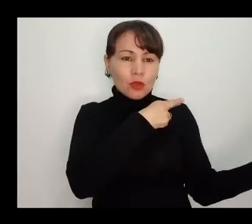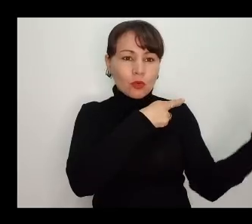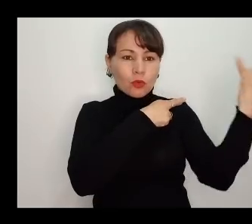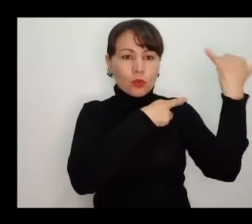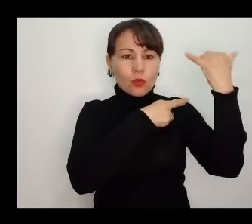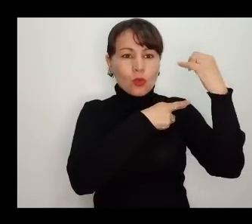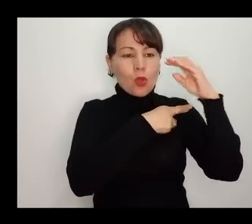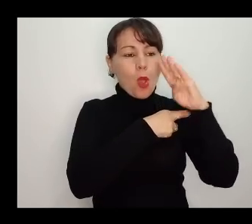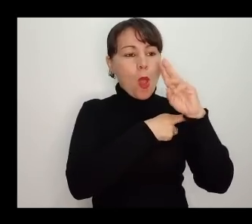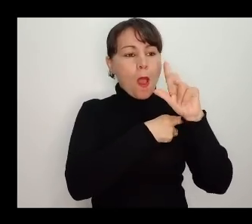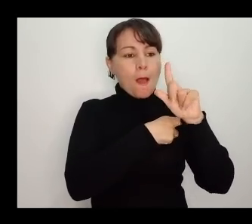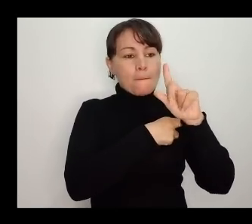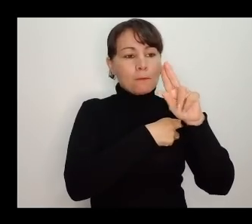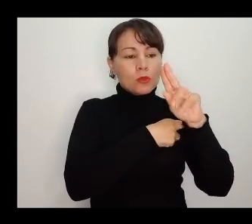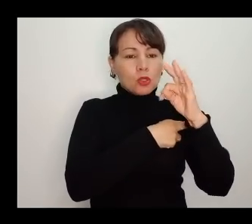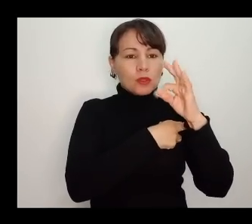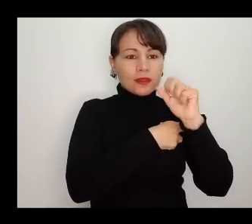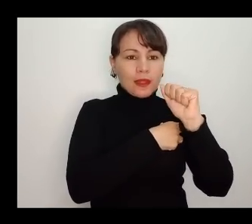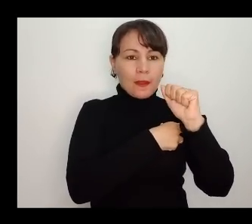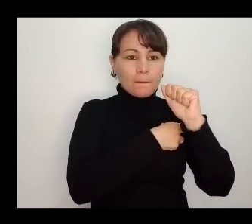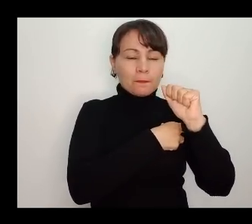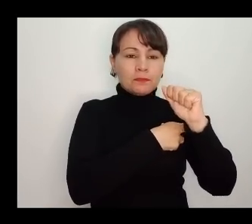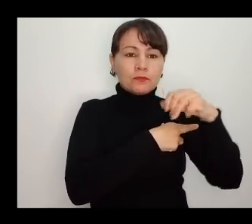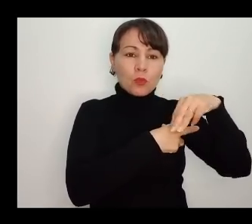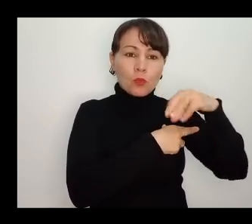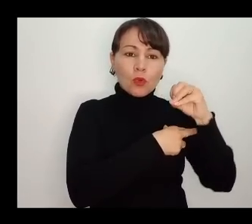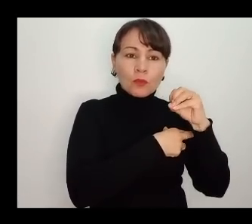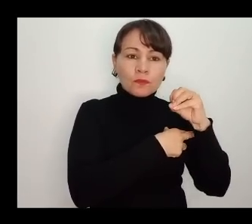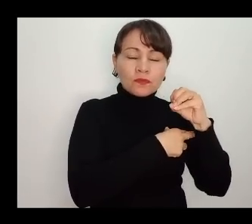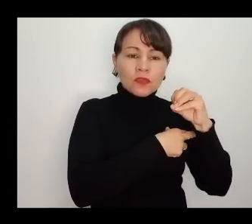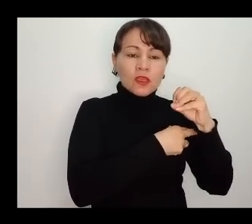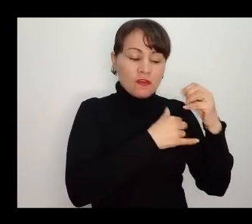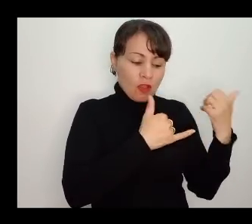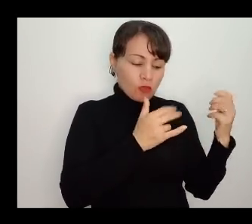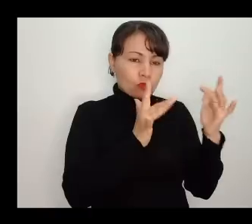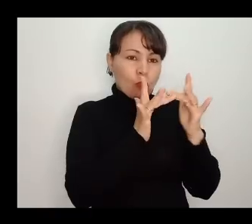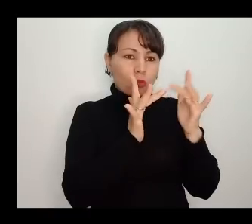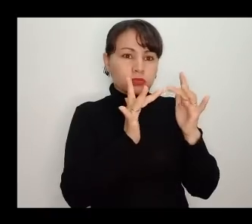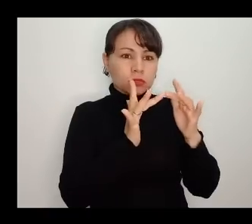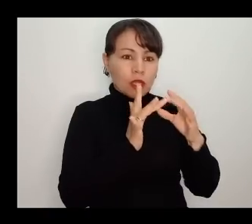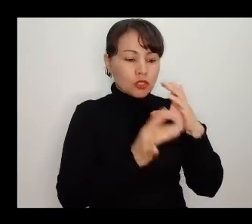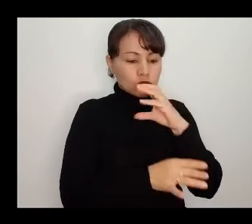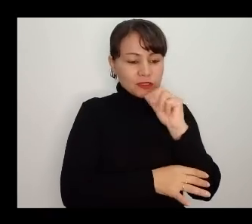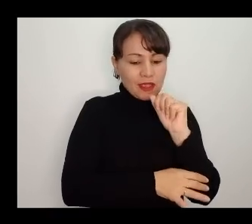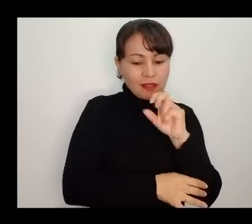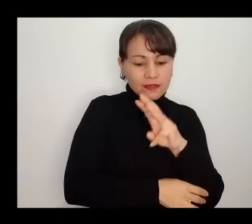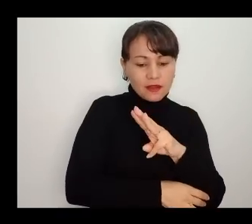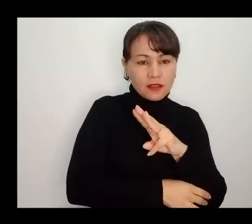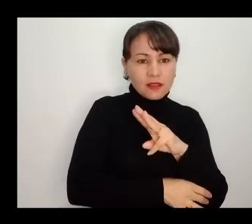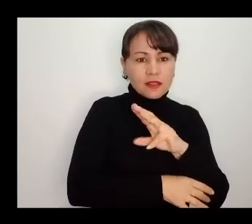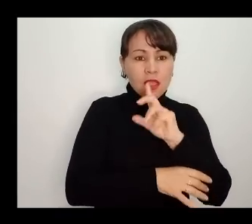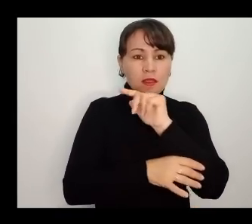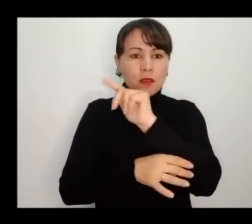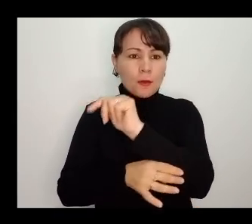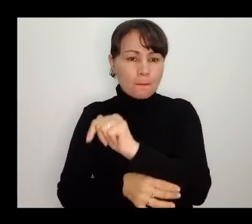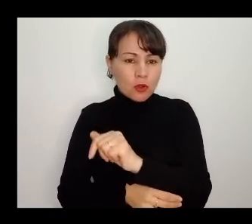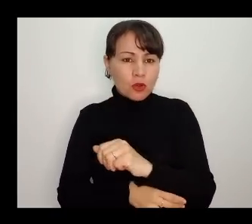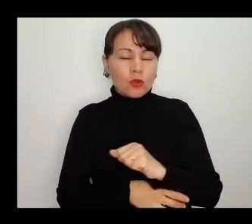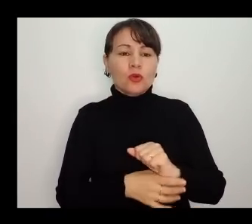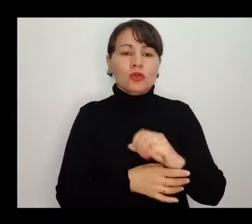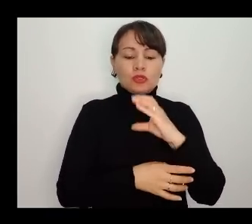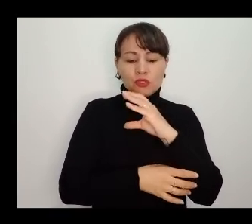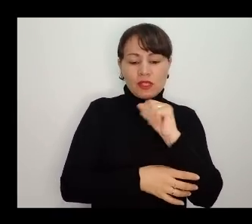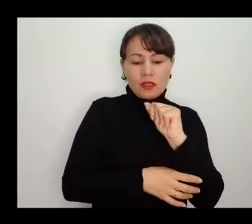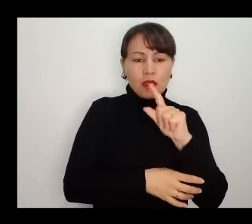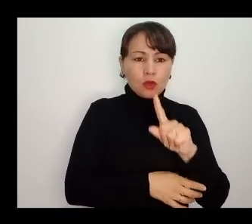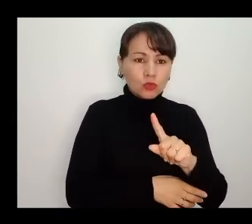neurotransmissor glutamatérgico, que vai entrar em contato com a região CA3,